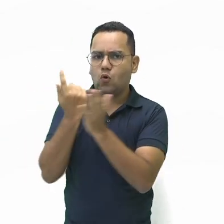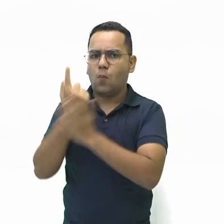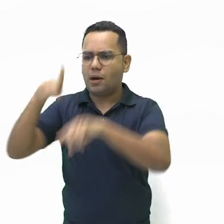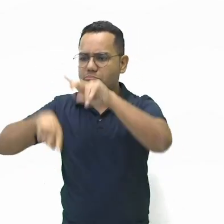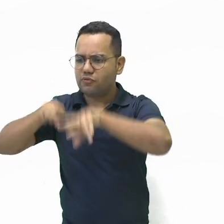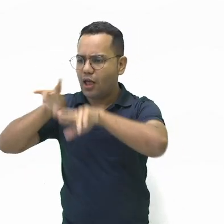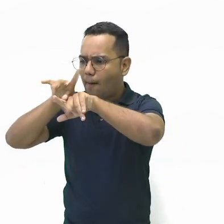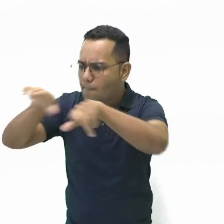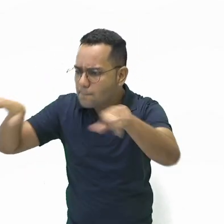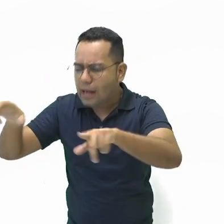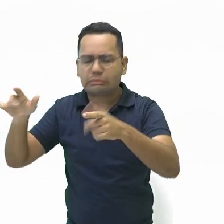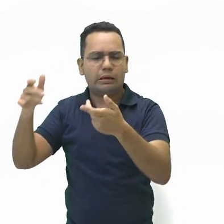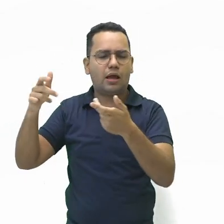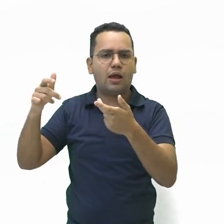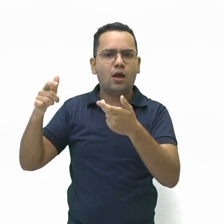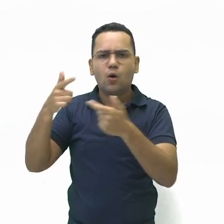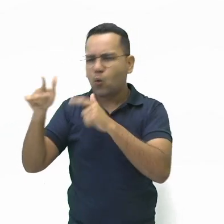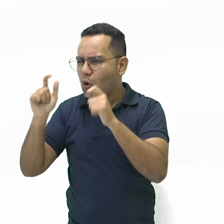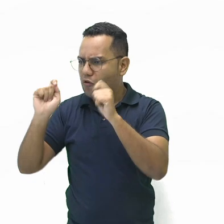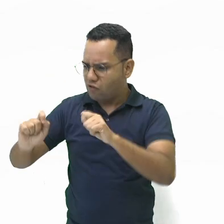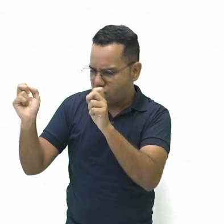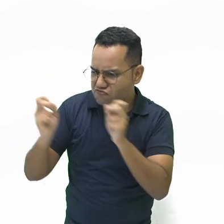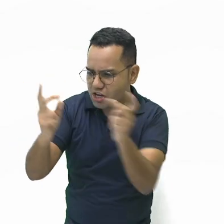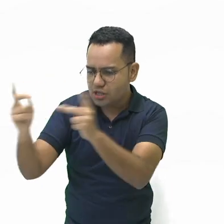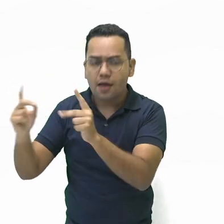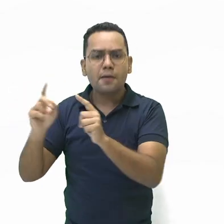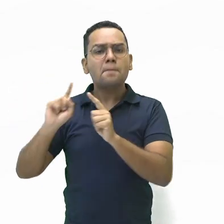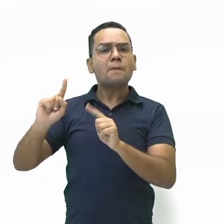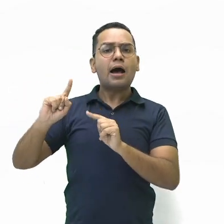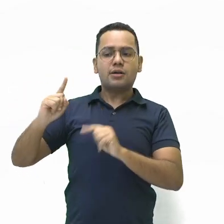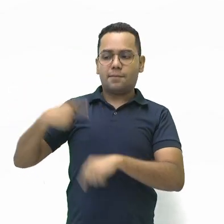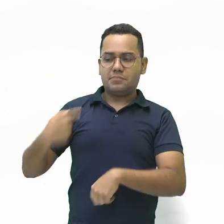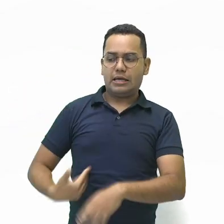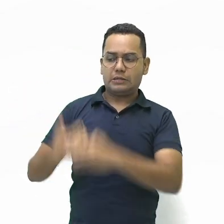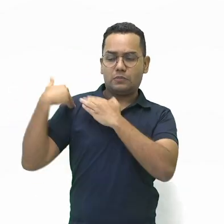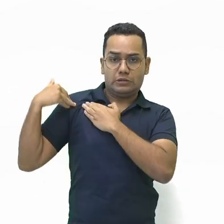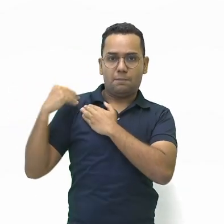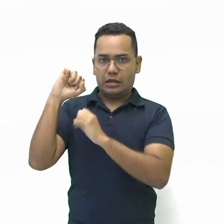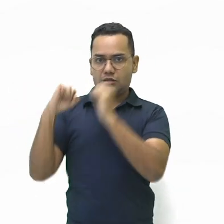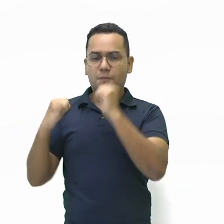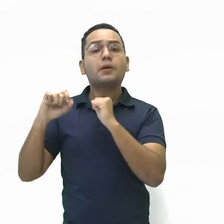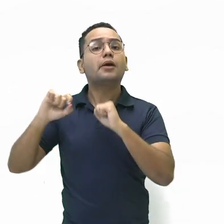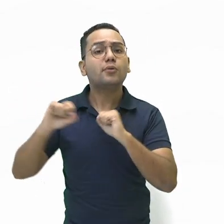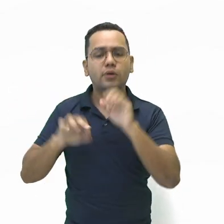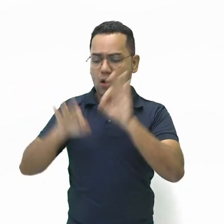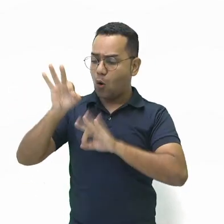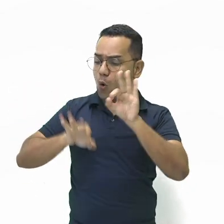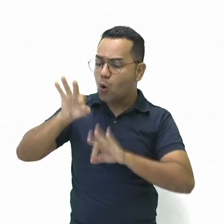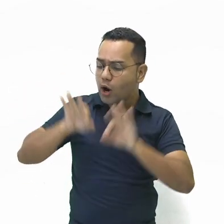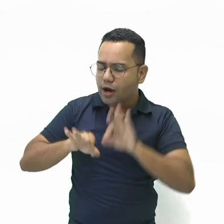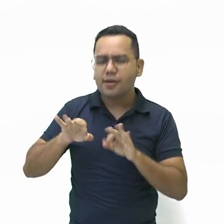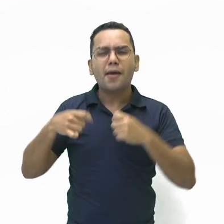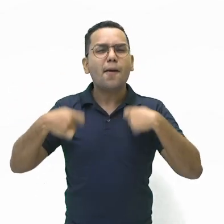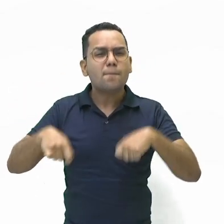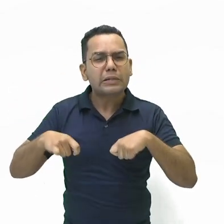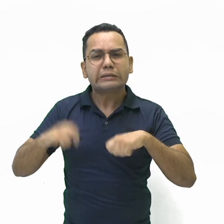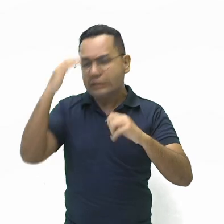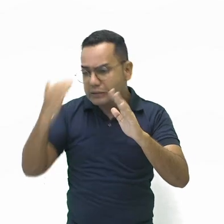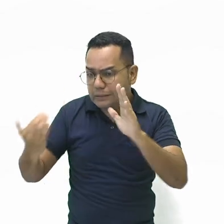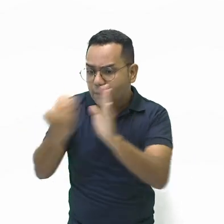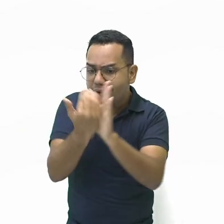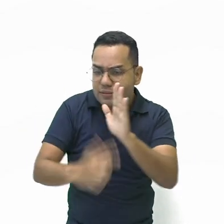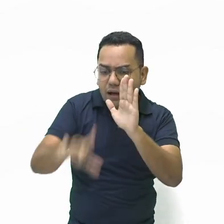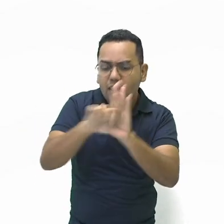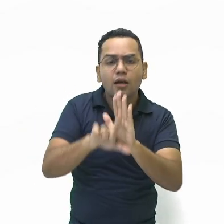né? Controle do lixo, controle da poluição do ar, da água. E como a gente vai ver na próxima tela aí, existem algumas práticas